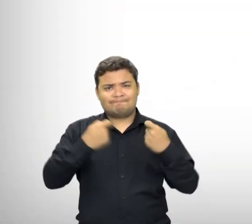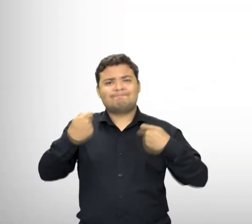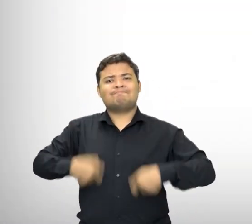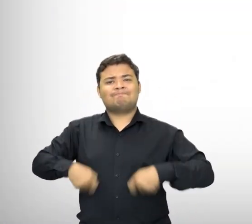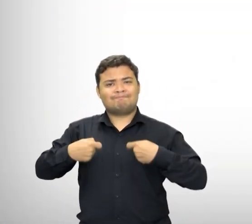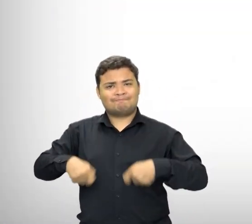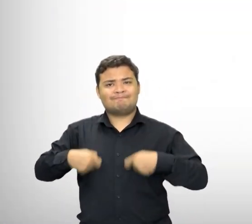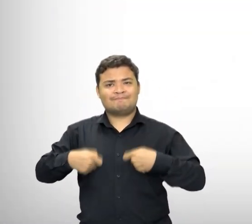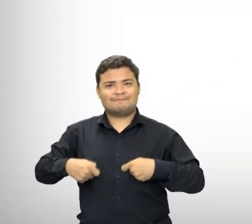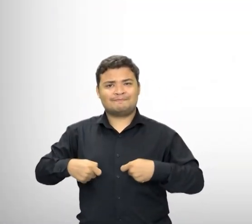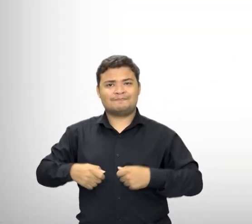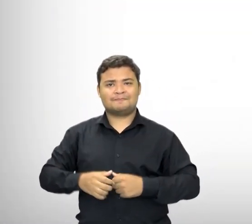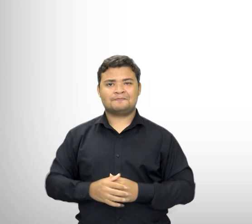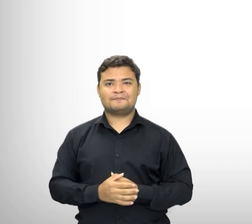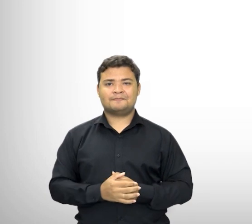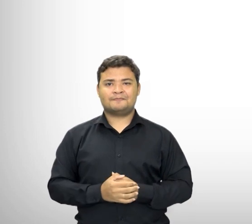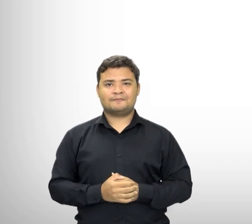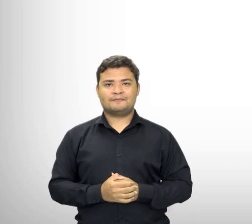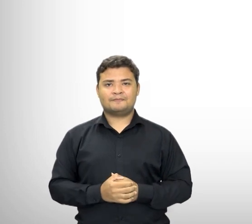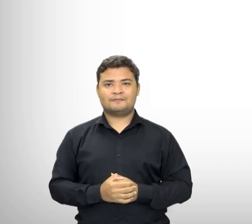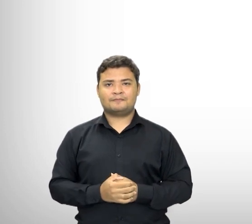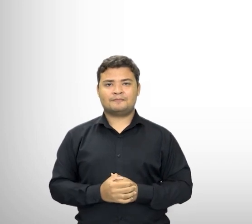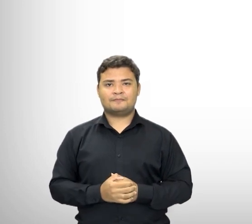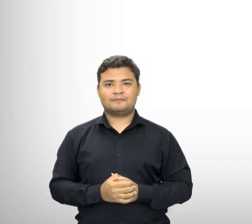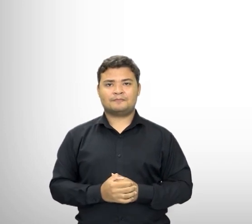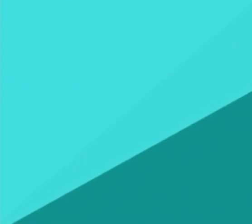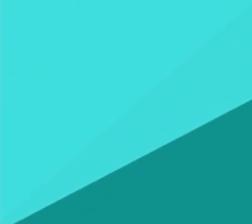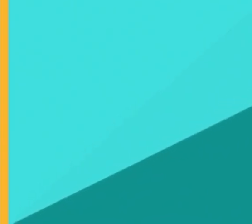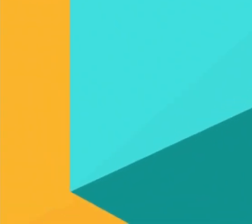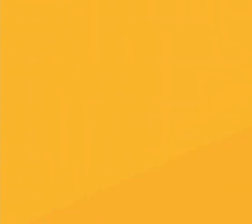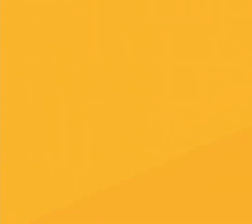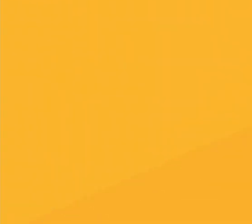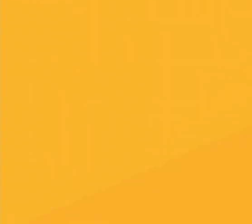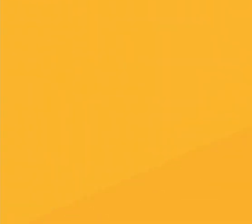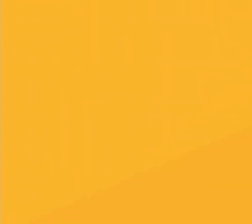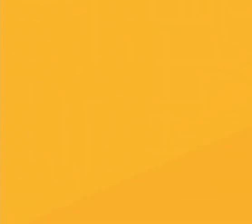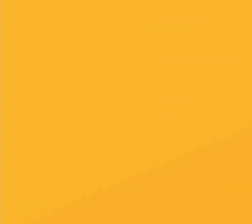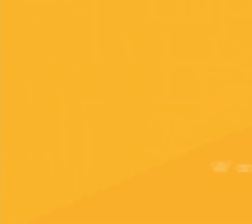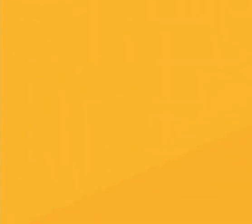site funap.org.br ou entre em contato pelo telefone